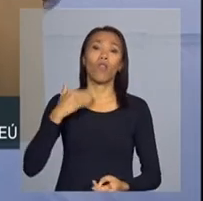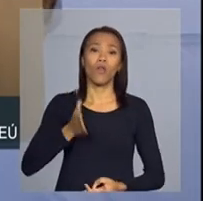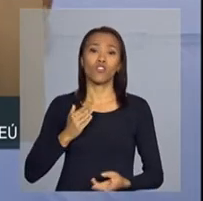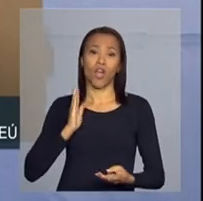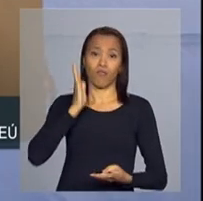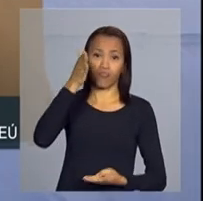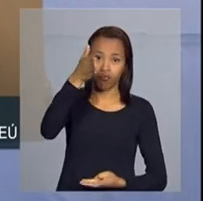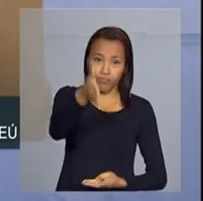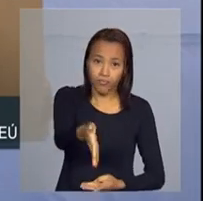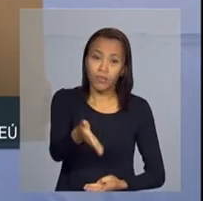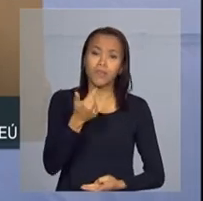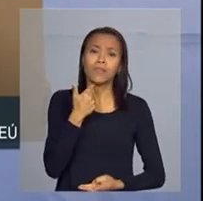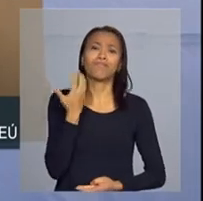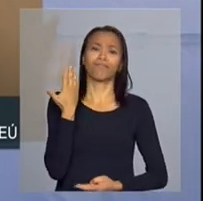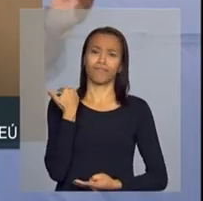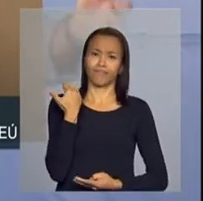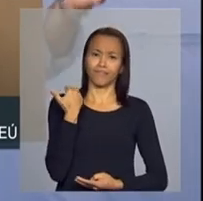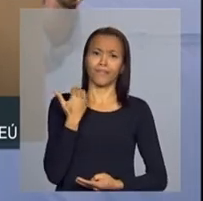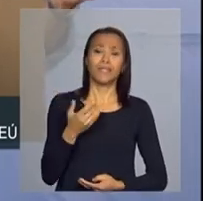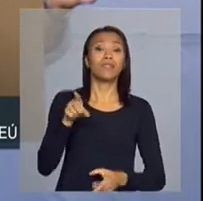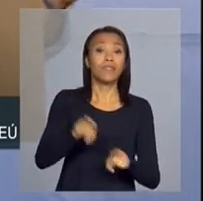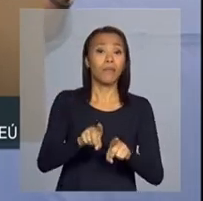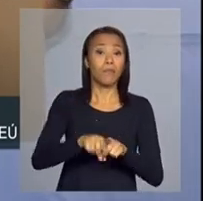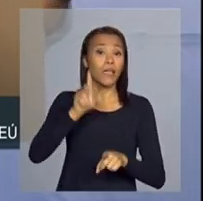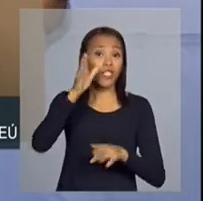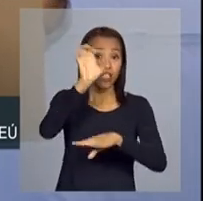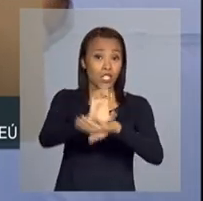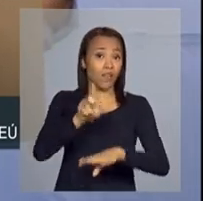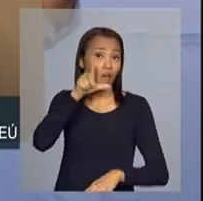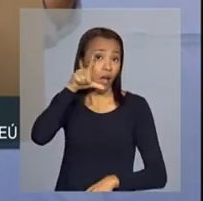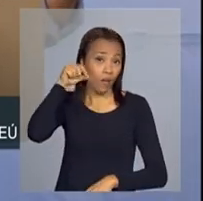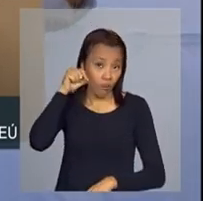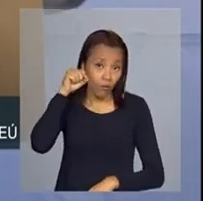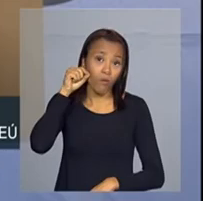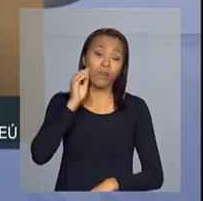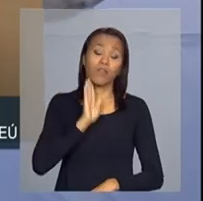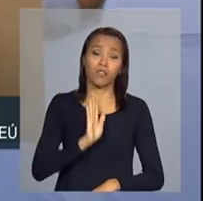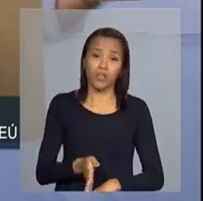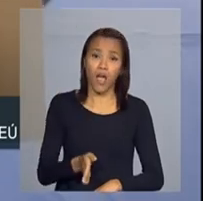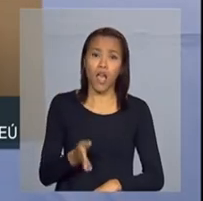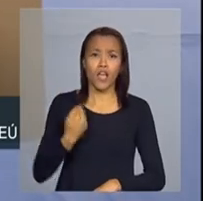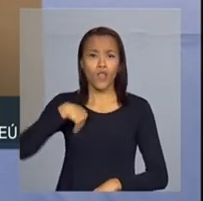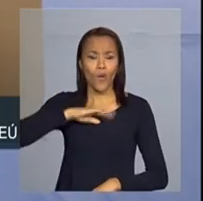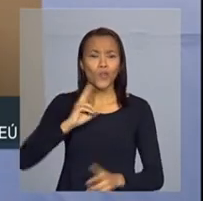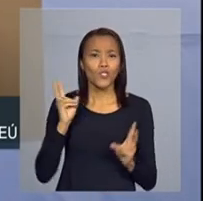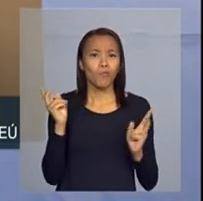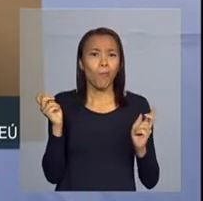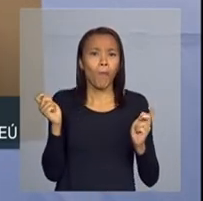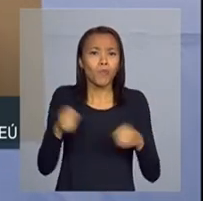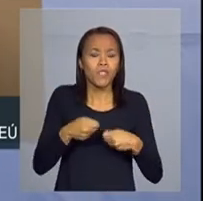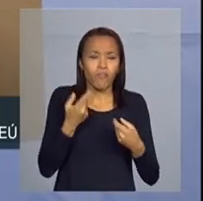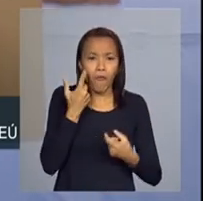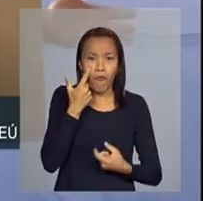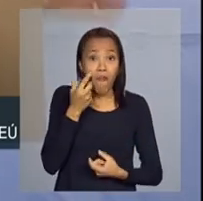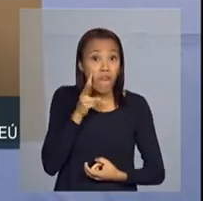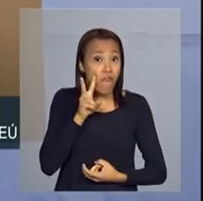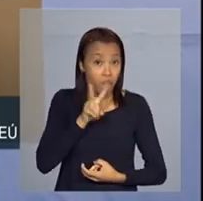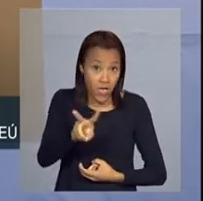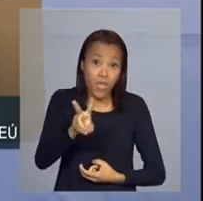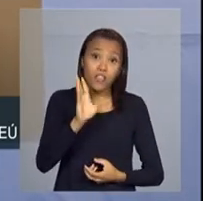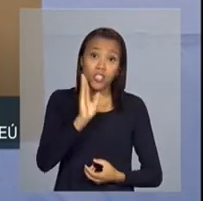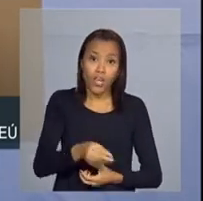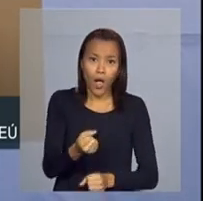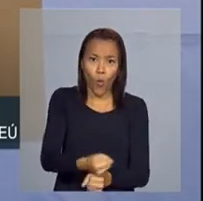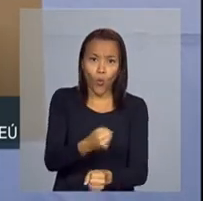nós já estivemos recentemente em Alagoas e pudemos testemunhar já canais de